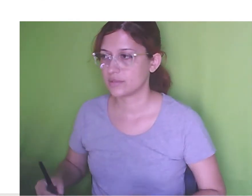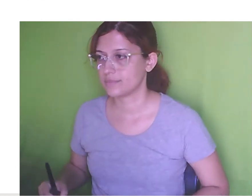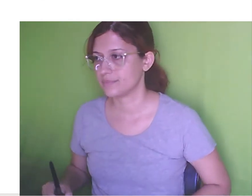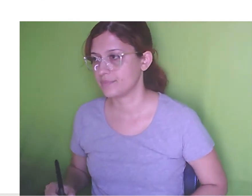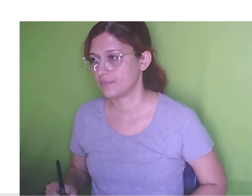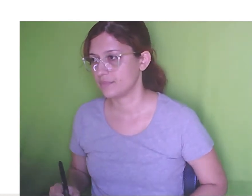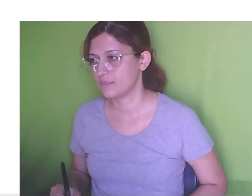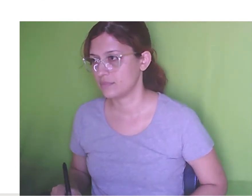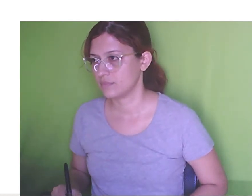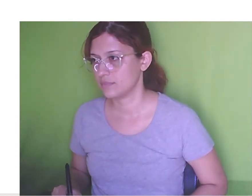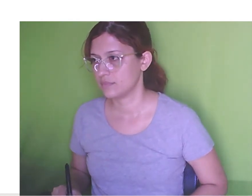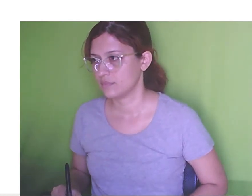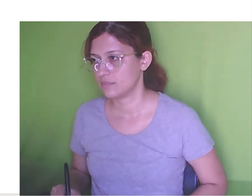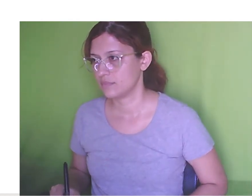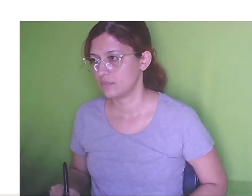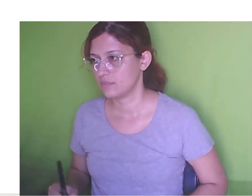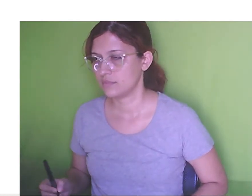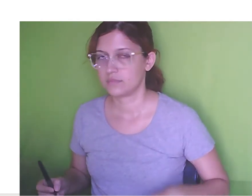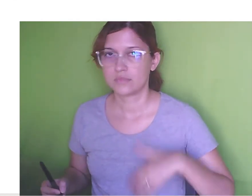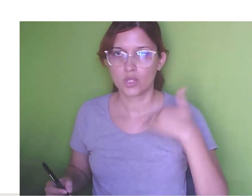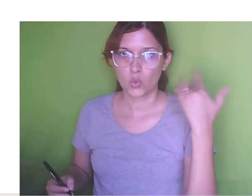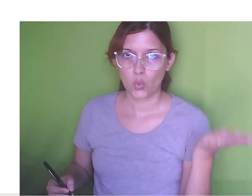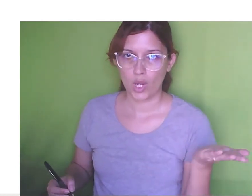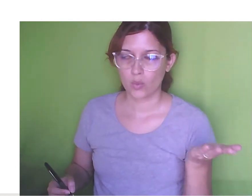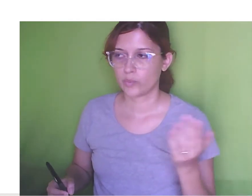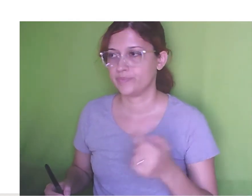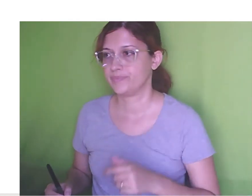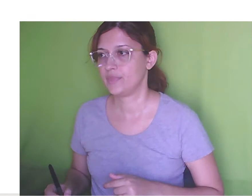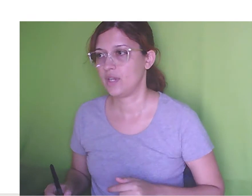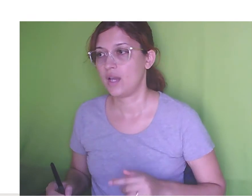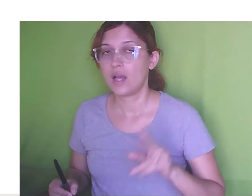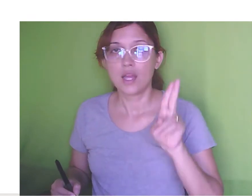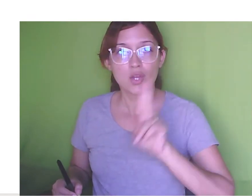E agora vamos encontrar a corrente.